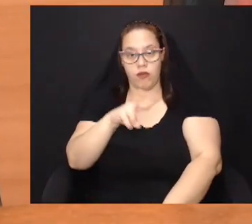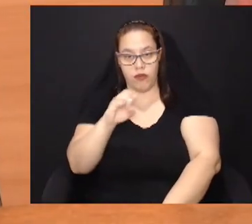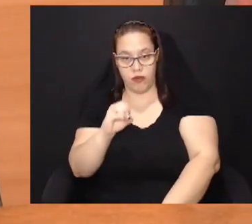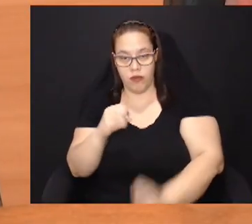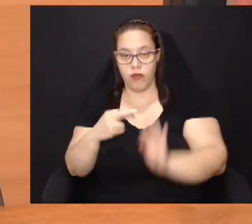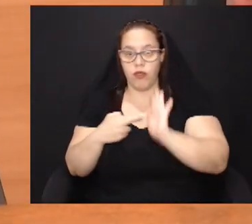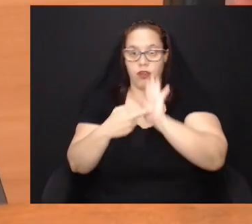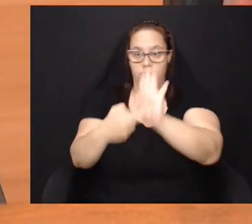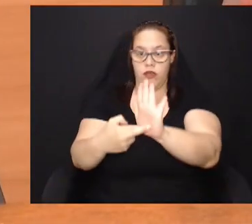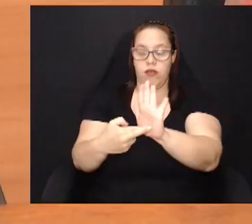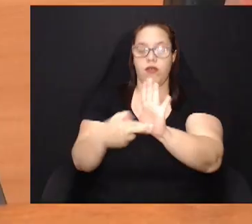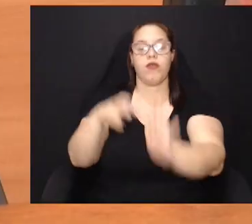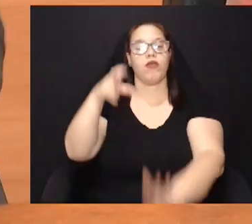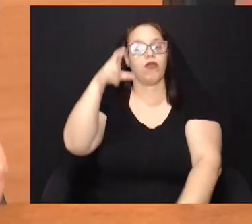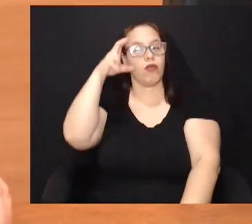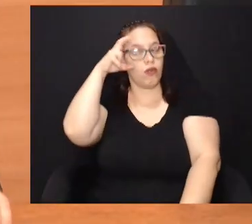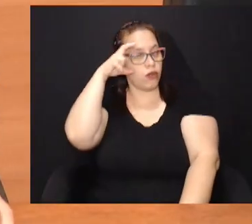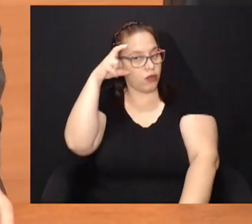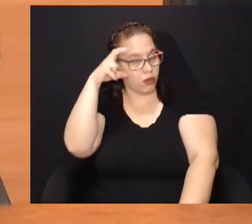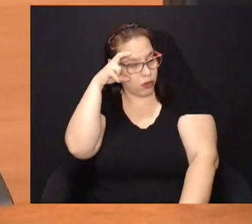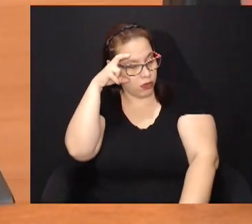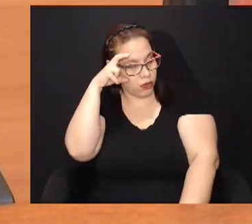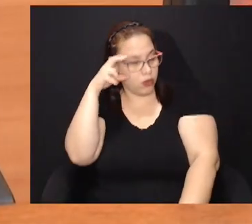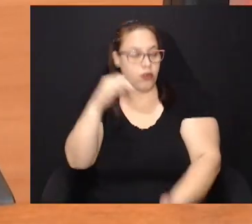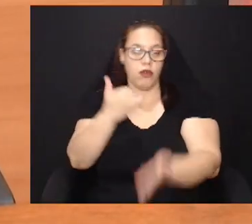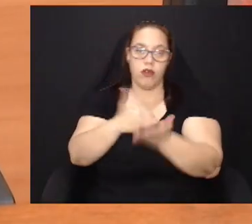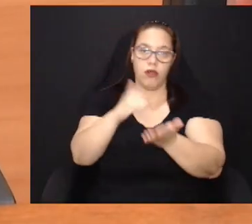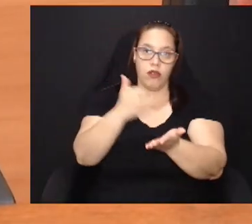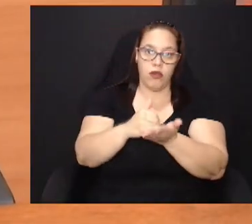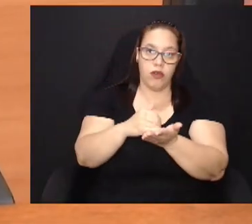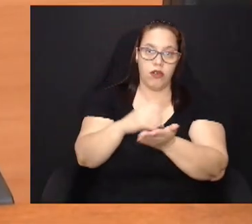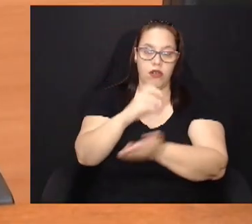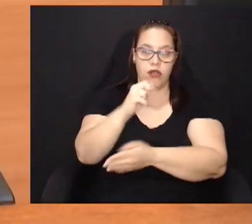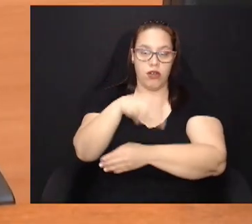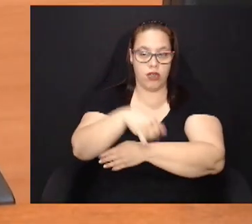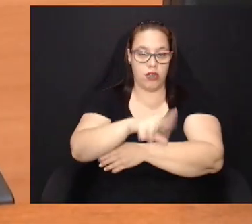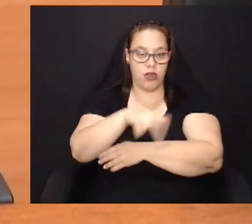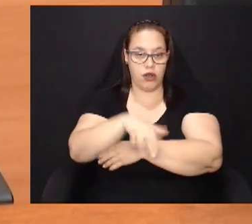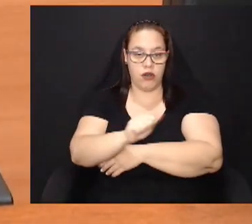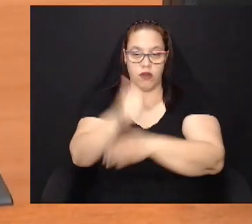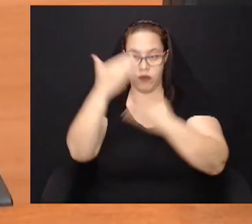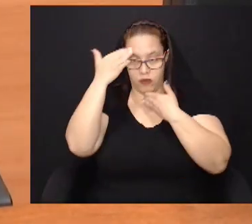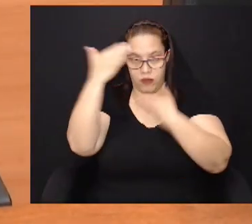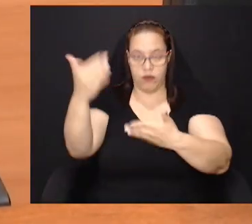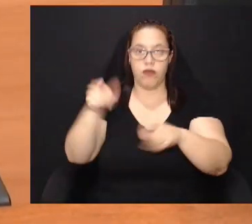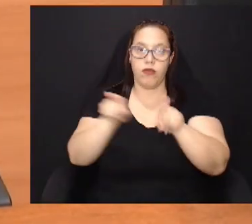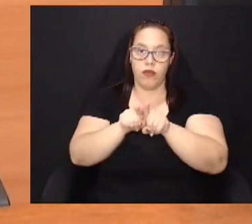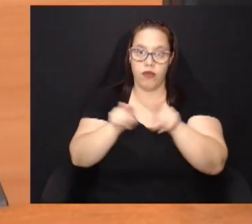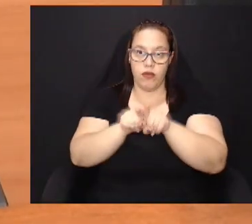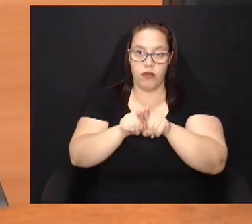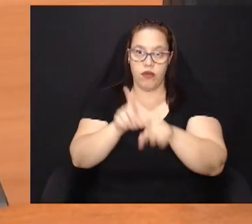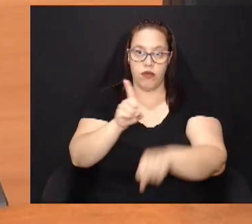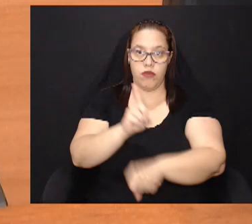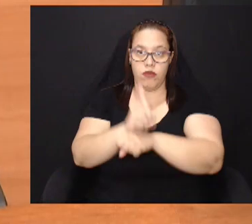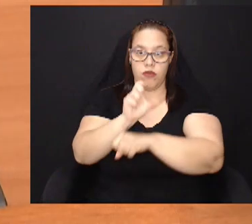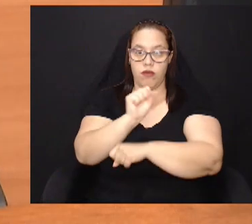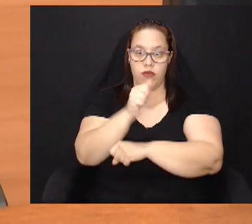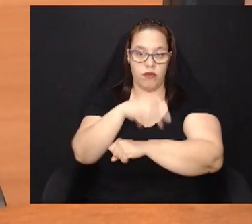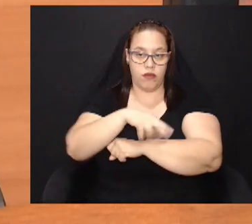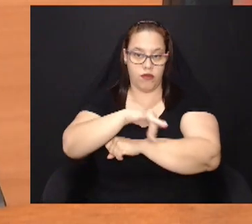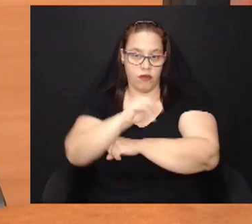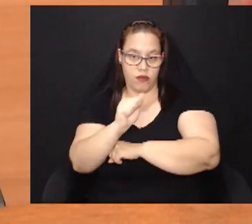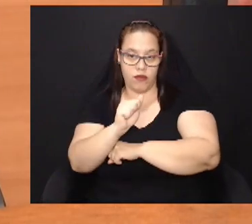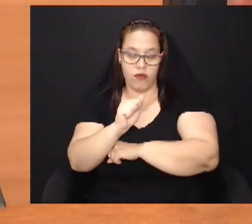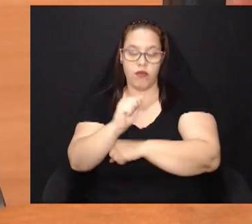vereador Carlinhos Camelô, da secretária Carolina Baracá. Quero agradecer a presença também da doutora Samira. Quero fazer